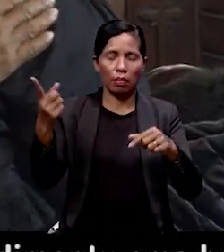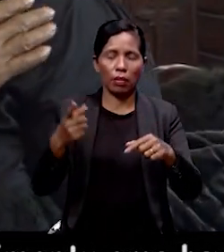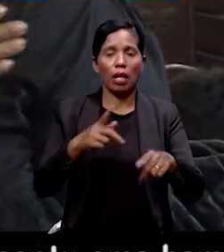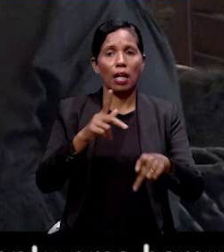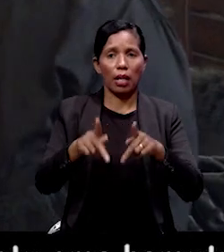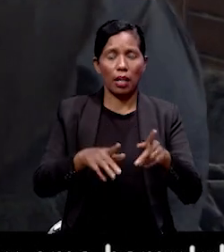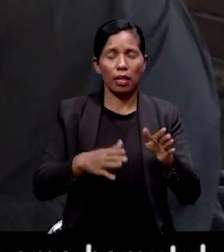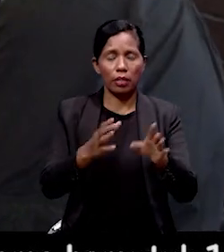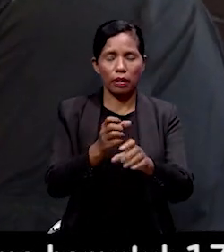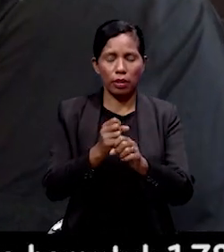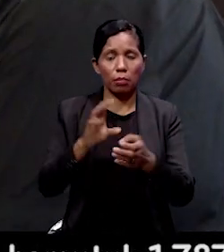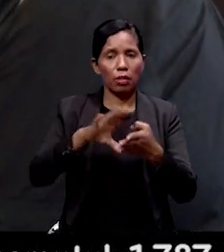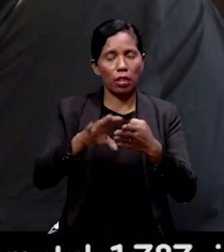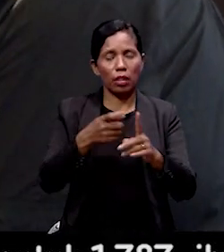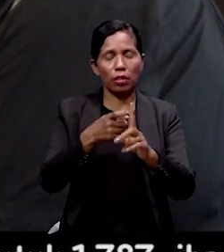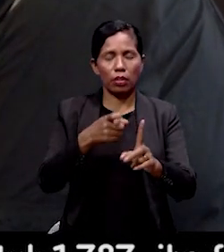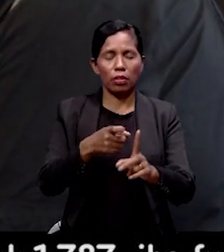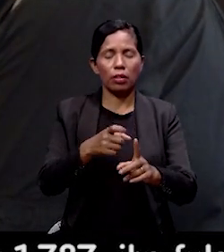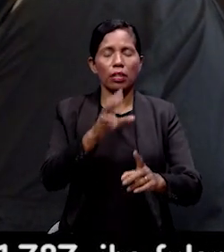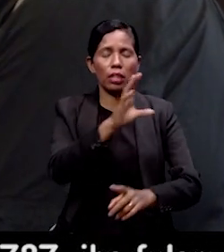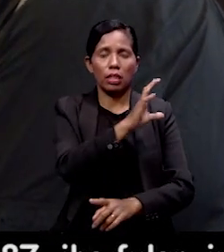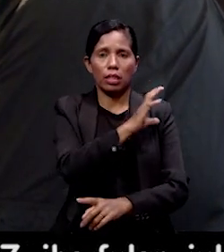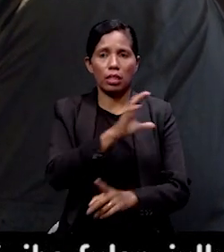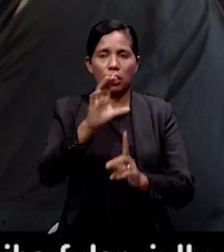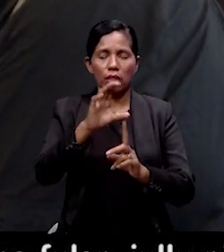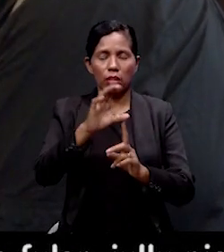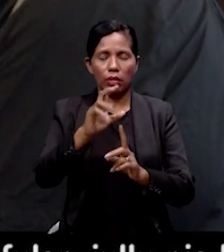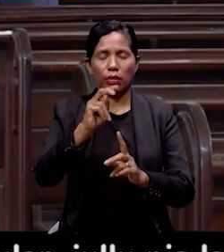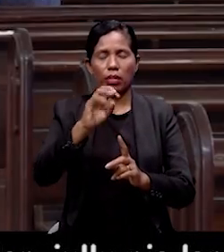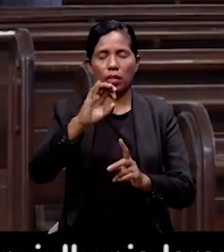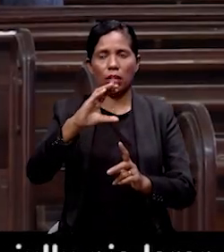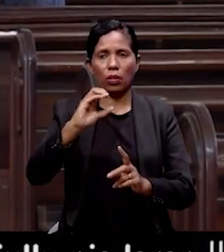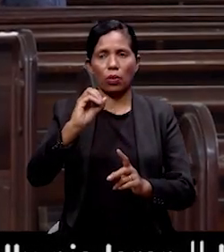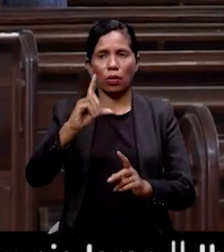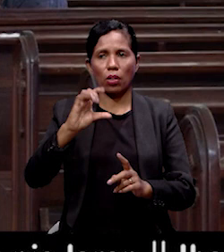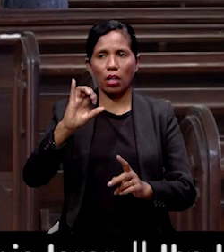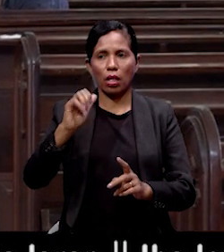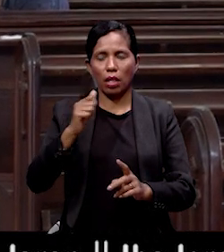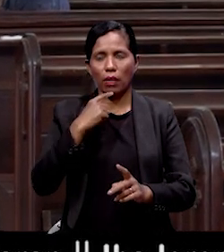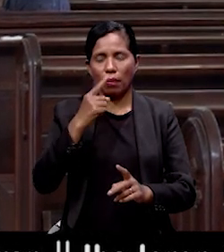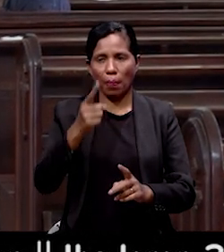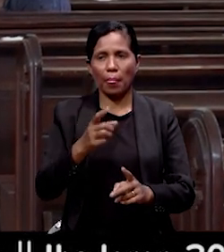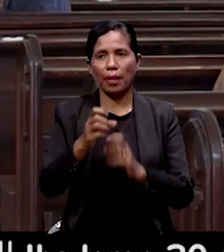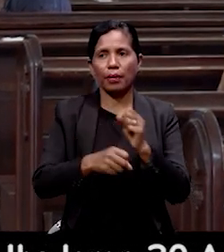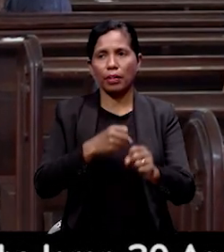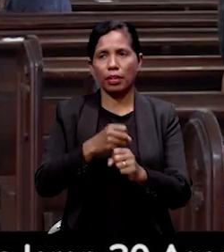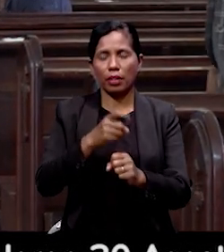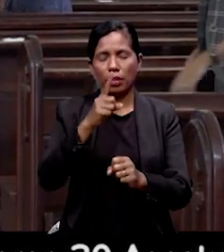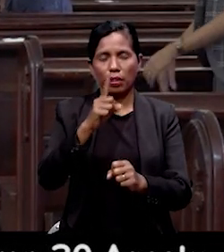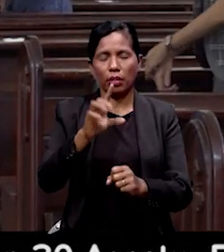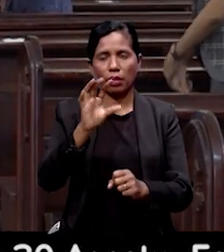Humberto Simunota husi komandante supreme da luta Nicolau dos Reis Lobato. Iha tinang rihung ida tu sia walu nulu resing